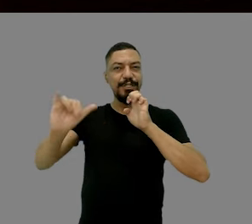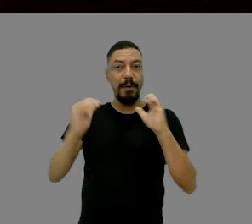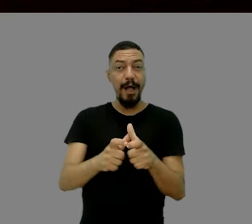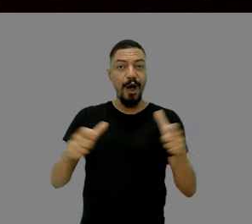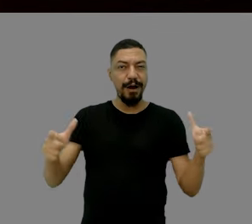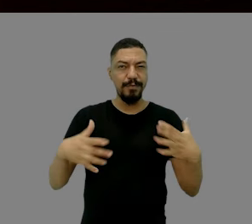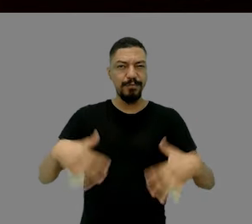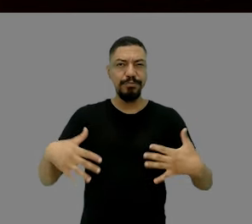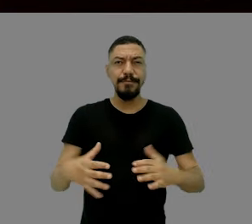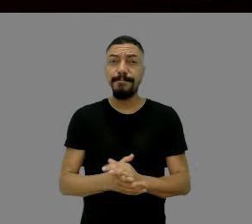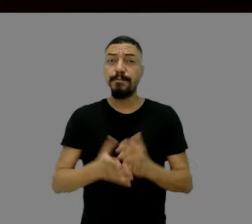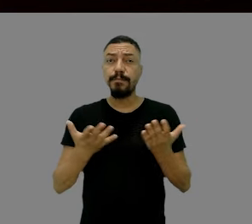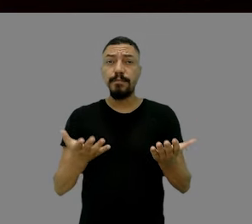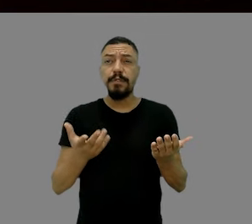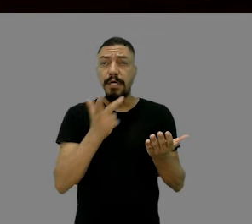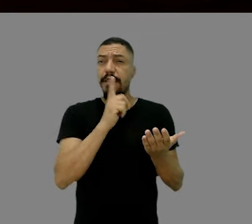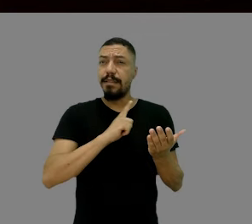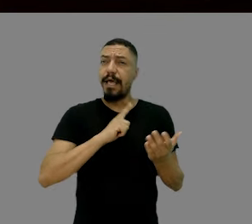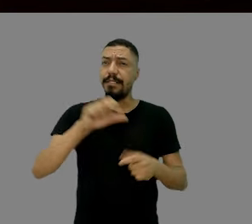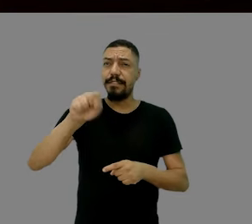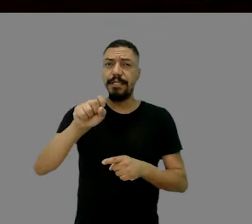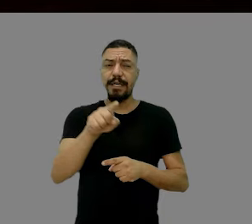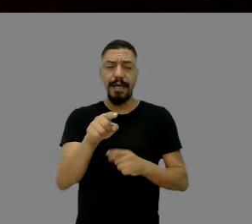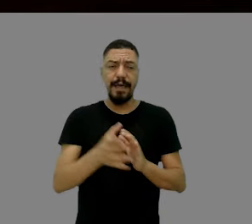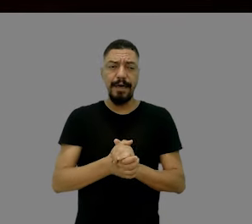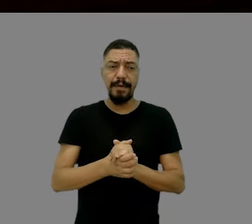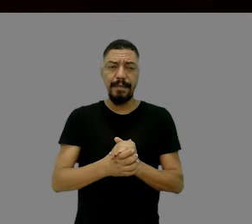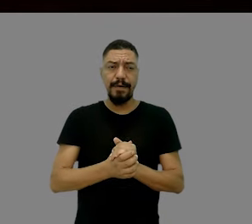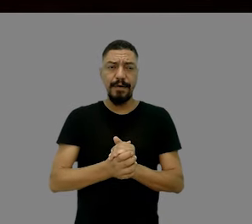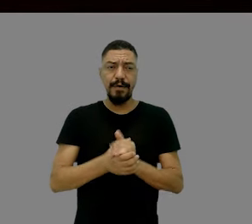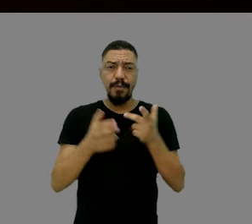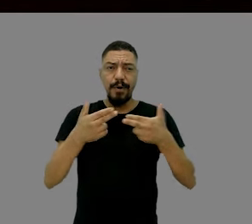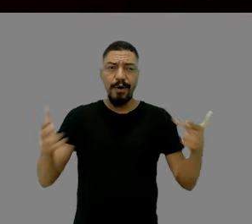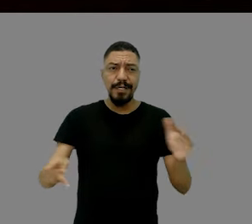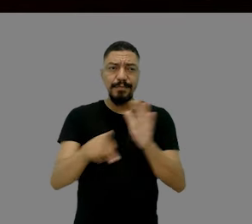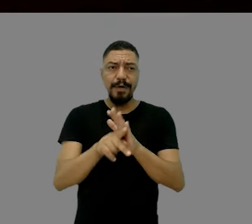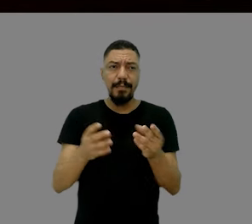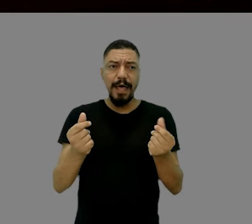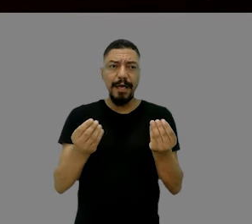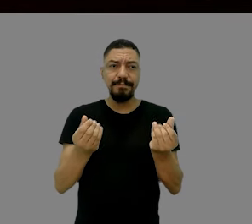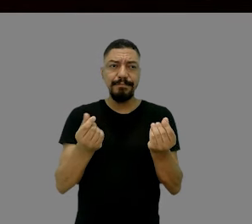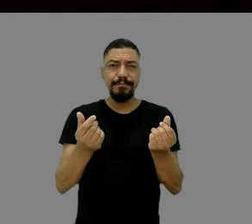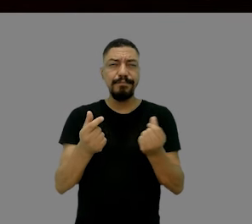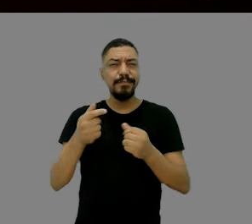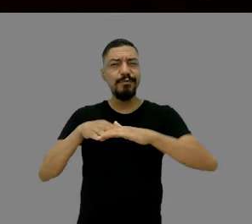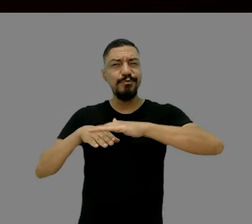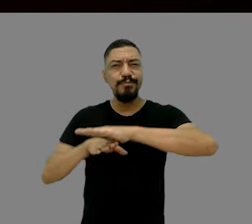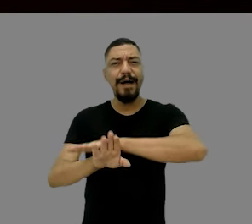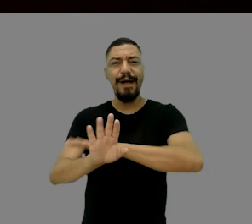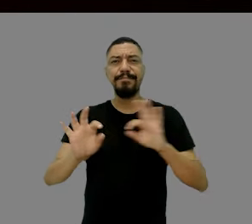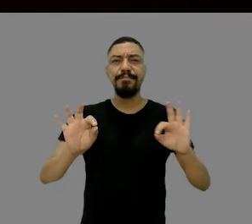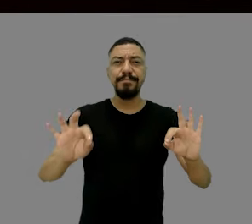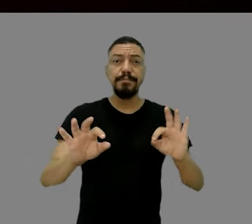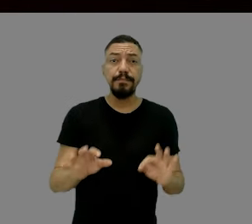coisa mesmo de se habituar, né? E, assim, de se habituar e de olhar isso, né? Porque certamente na sua primeira prestação